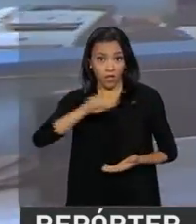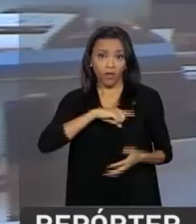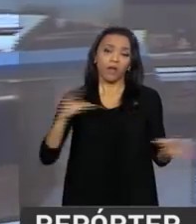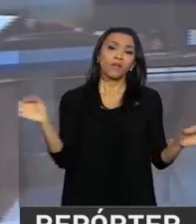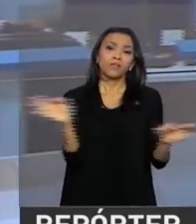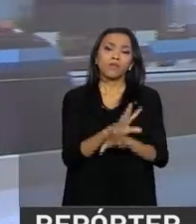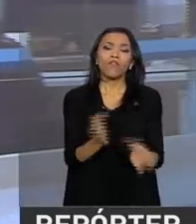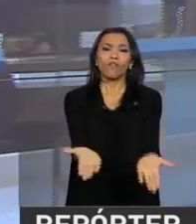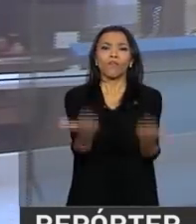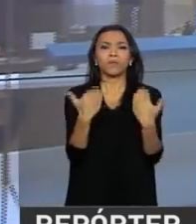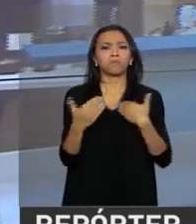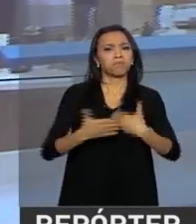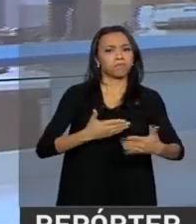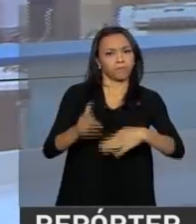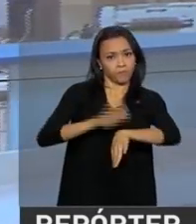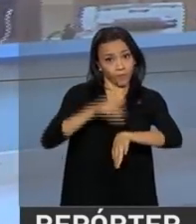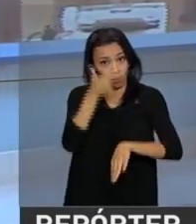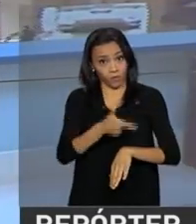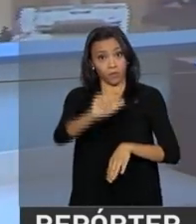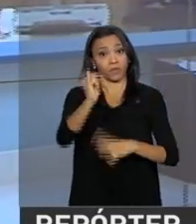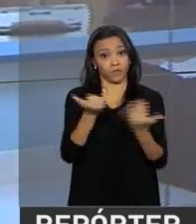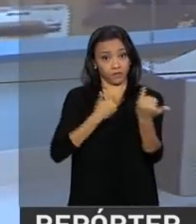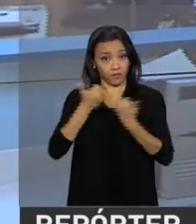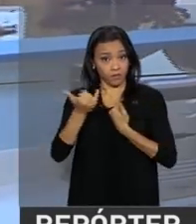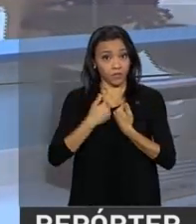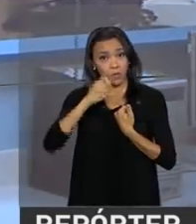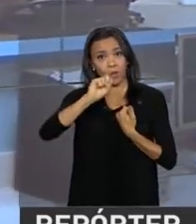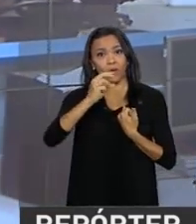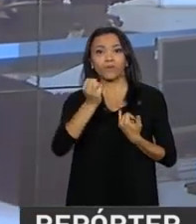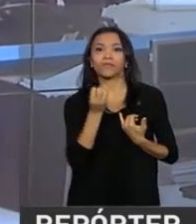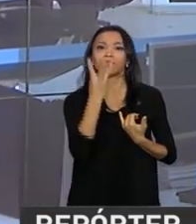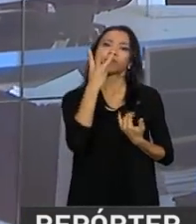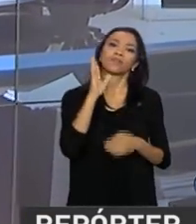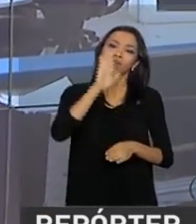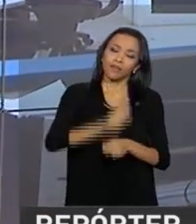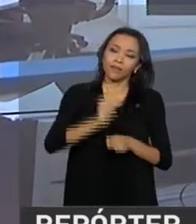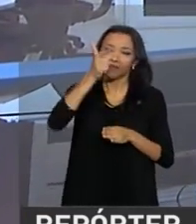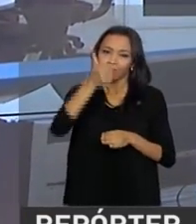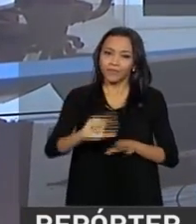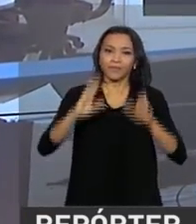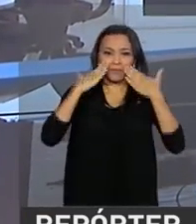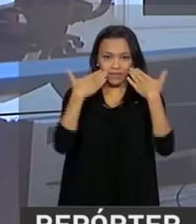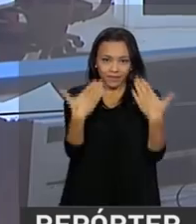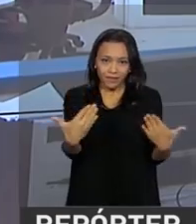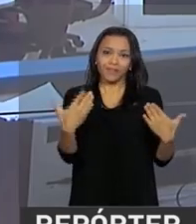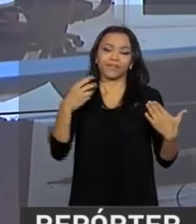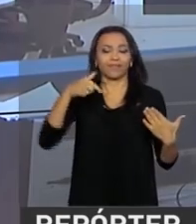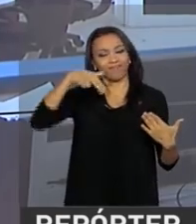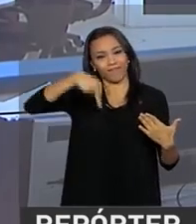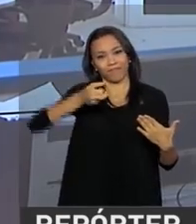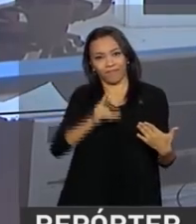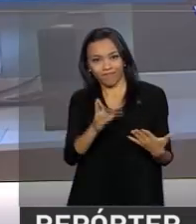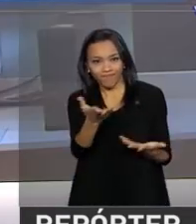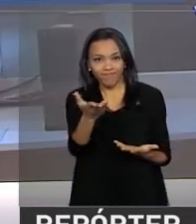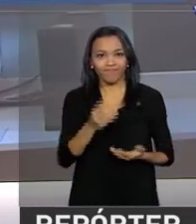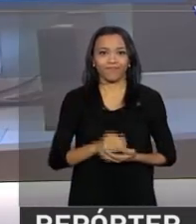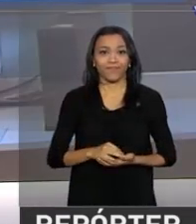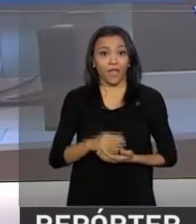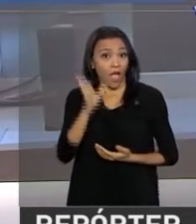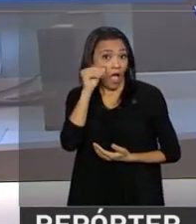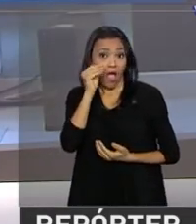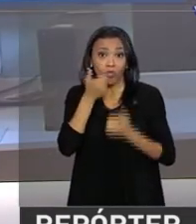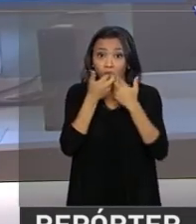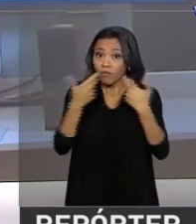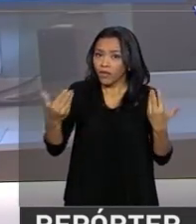por aqui. Voltamos a qualquer momento com outras informações ou às 15h na nossa próxima edição do Repórter NBR. Veja